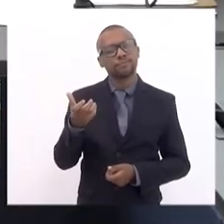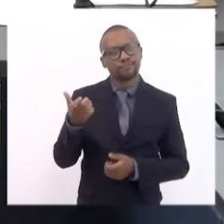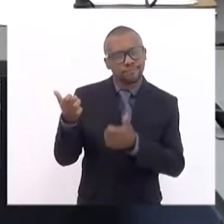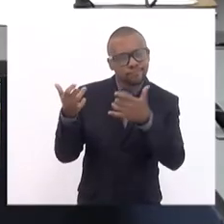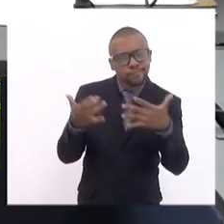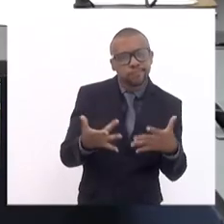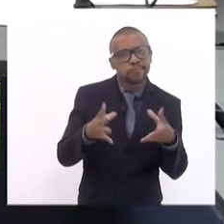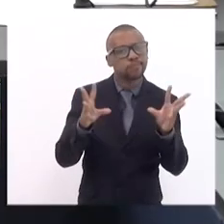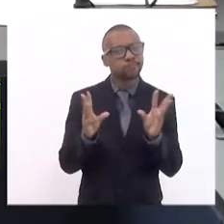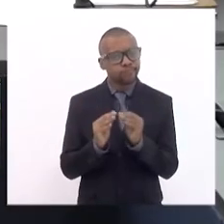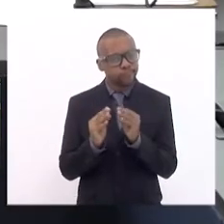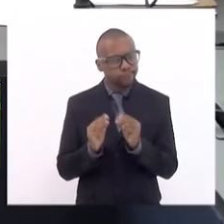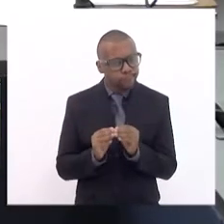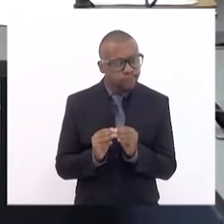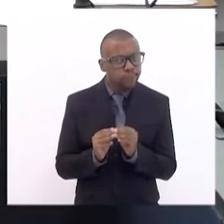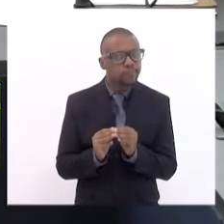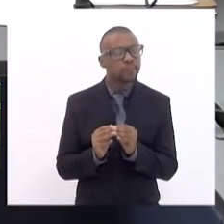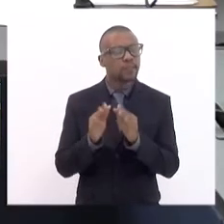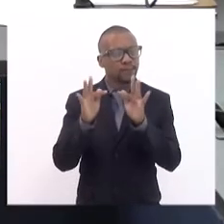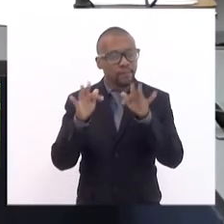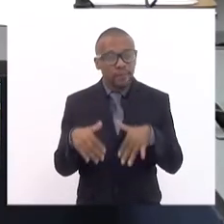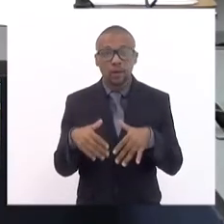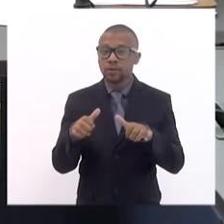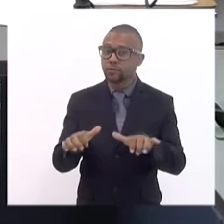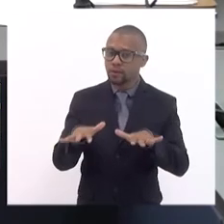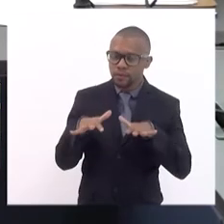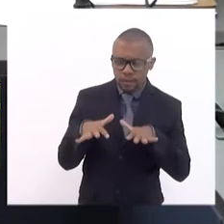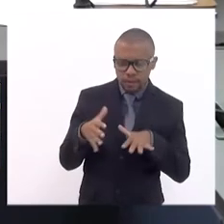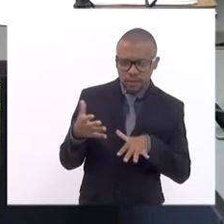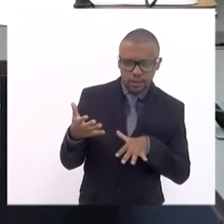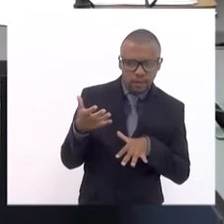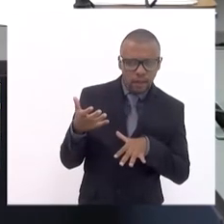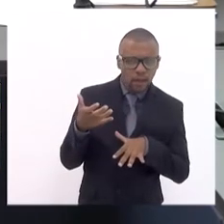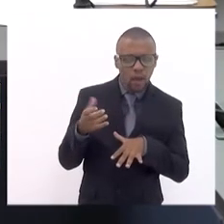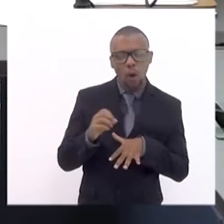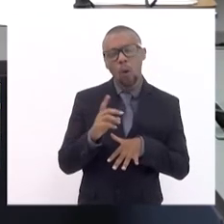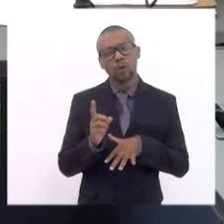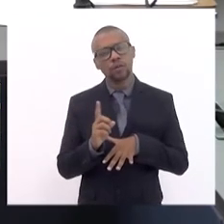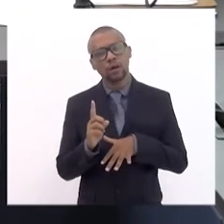consideração neste finalzinho de audiência, Rubens?